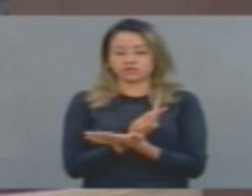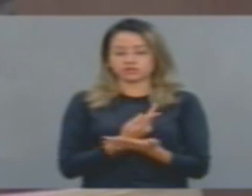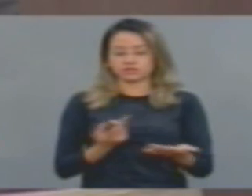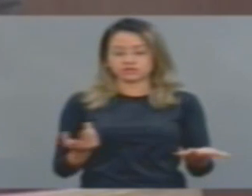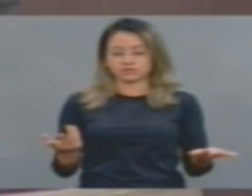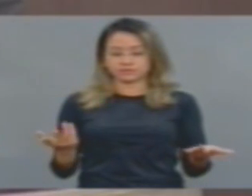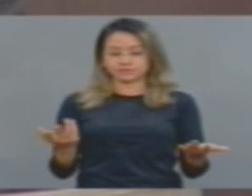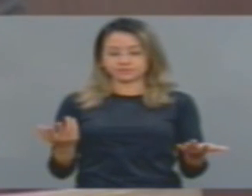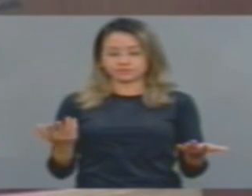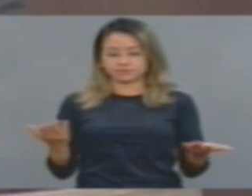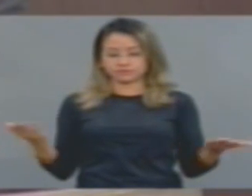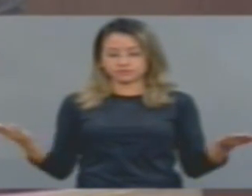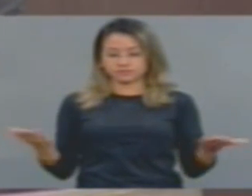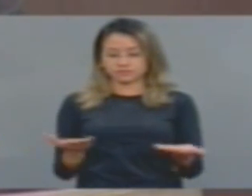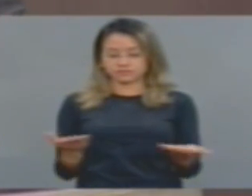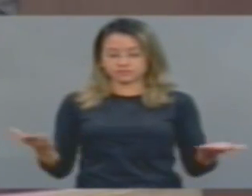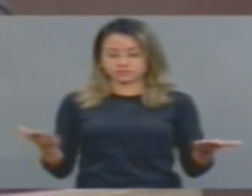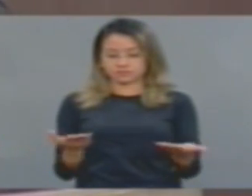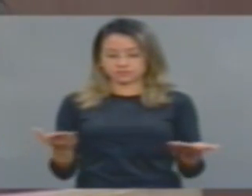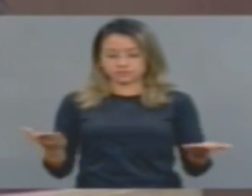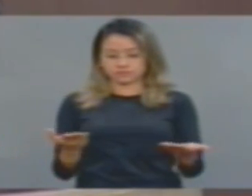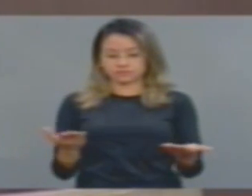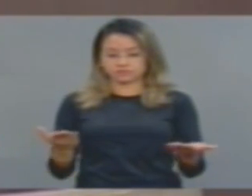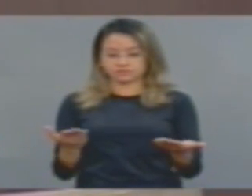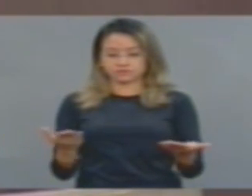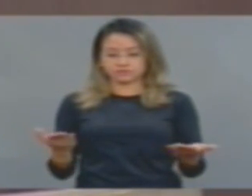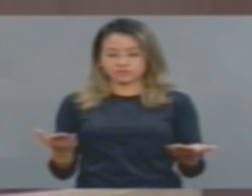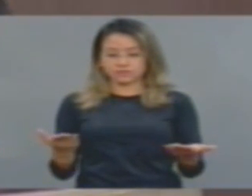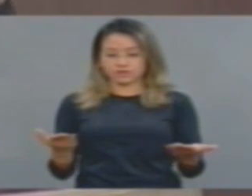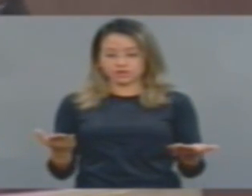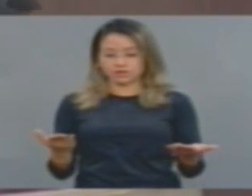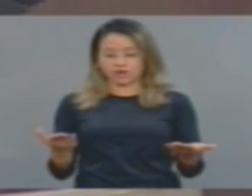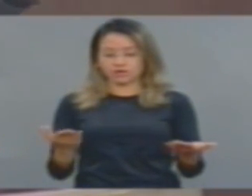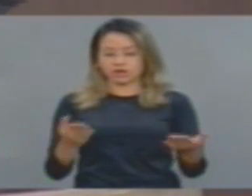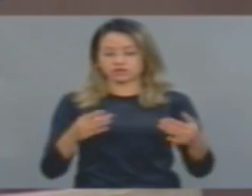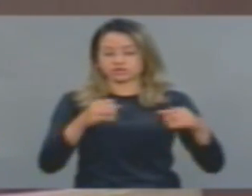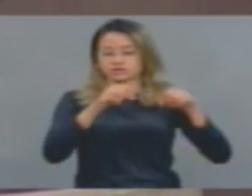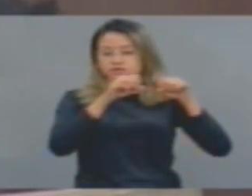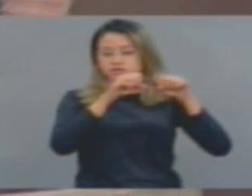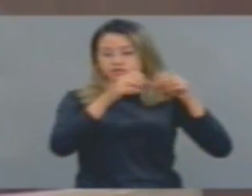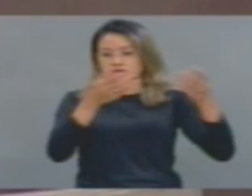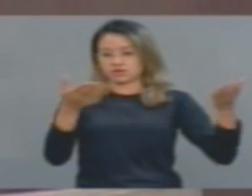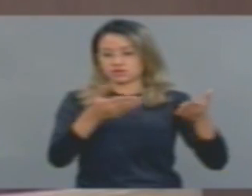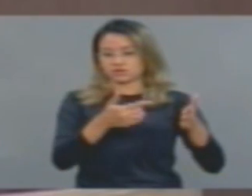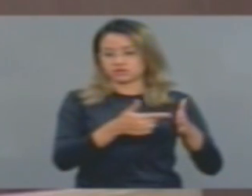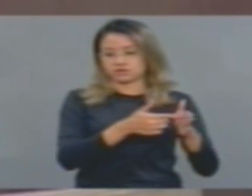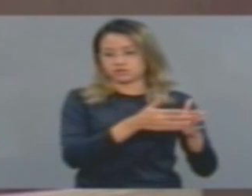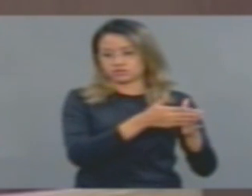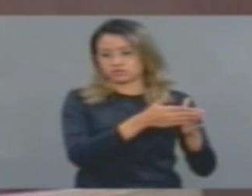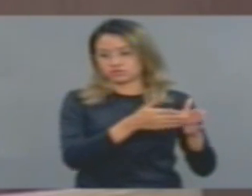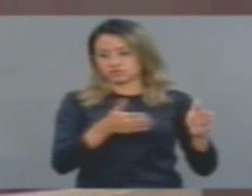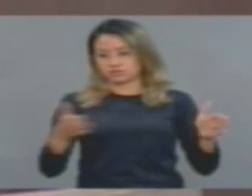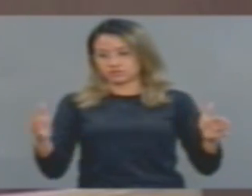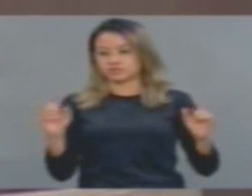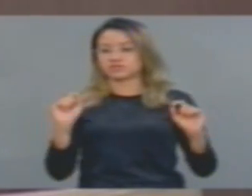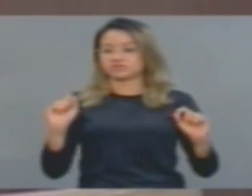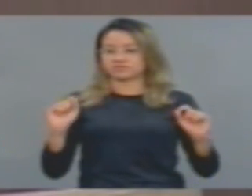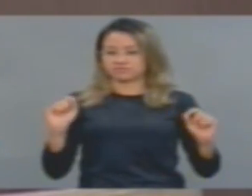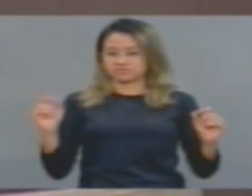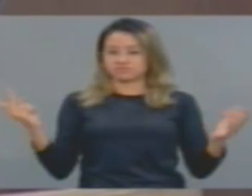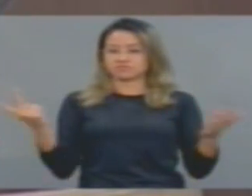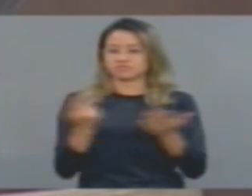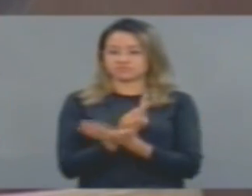este semestre, para lá, conversando com a gestão, conversando com a